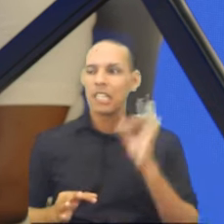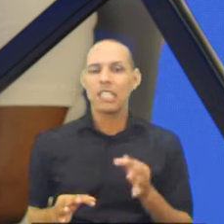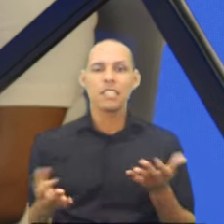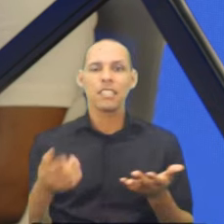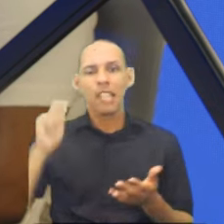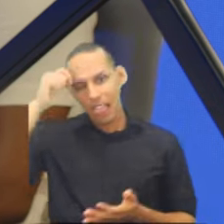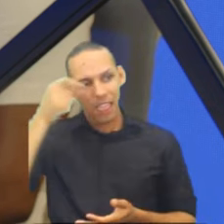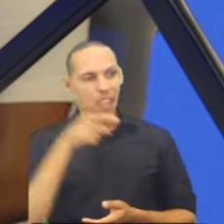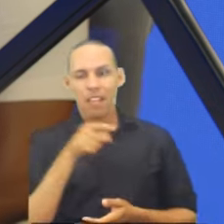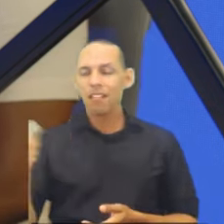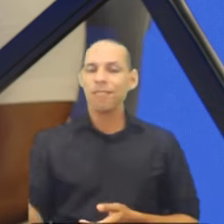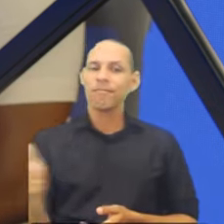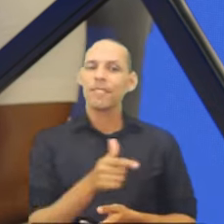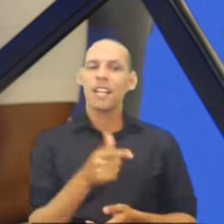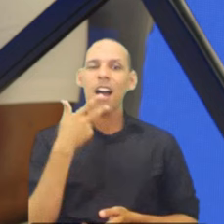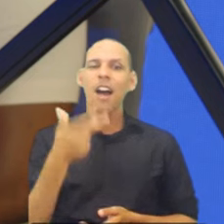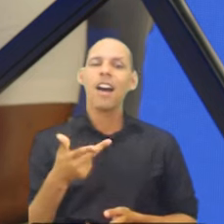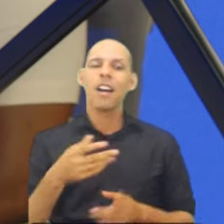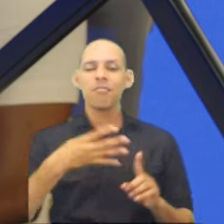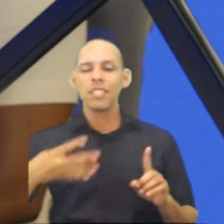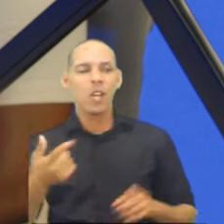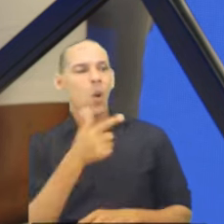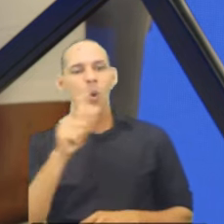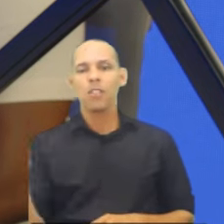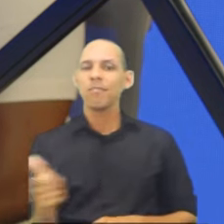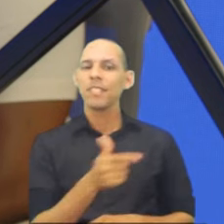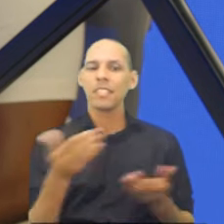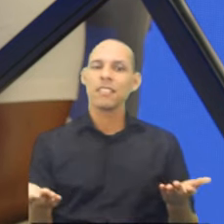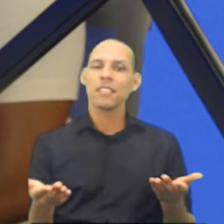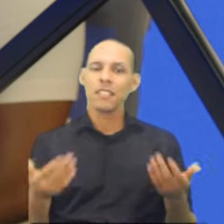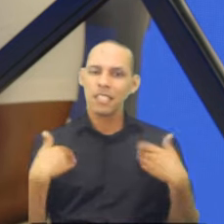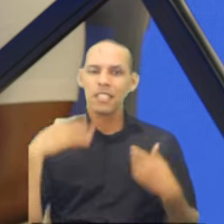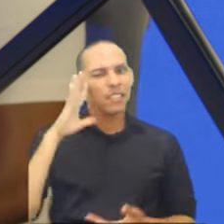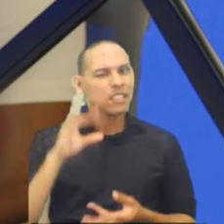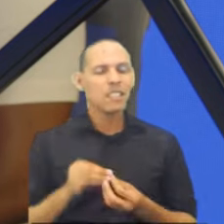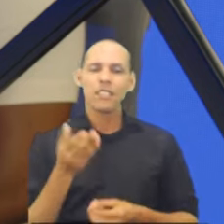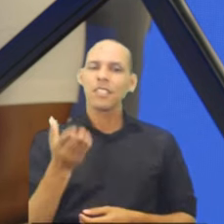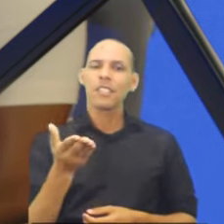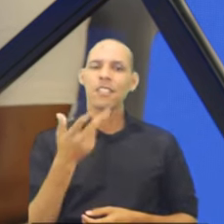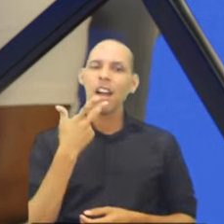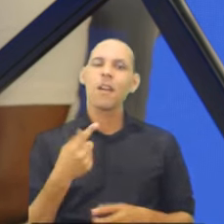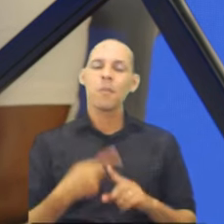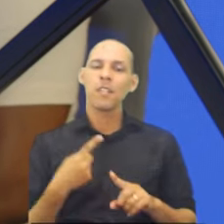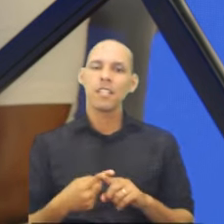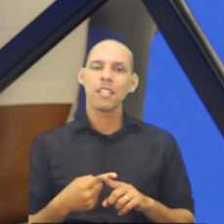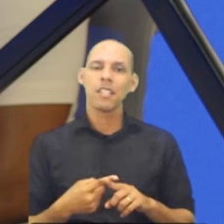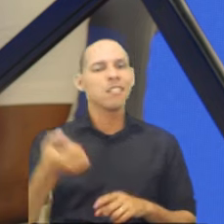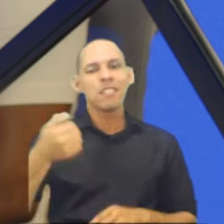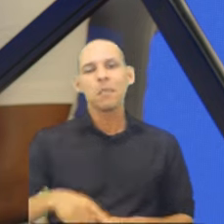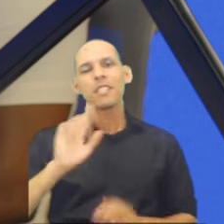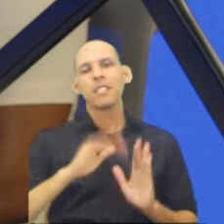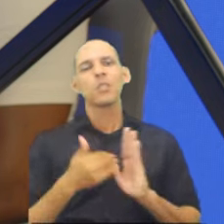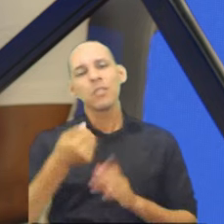se não tem uma outra pessoa negra para você contar o que aconteceu com você se não tem um outro LGBT não tem eu eu entendo também quando vocês falam que assim